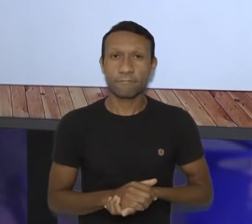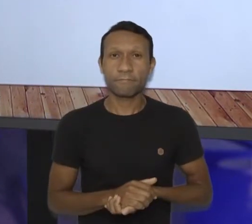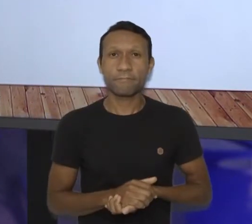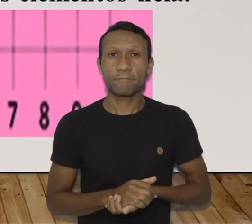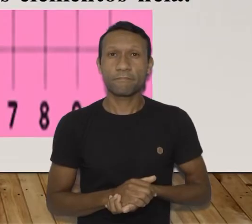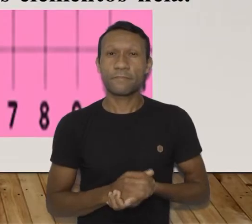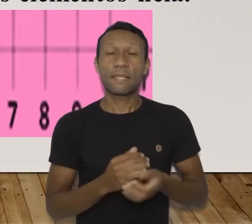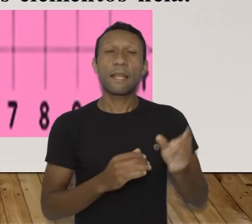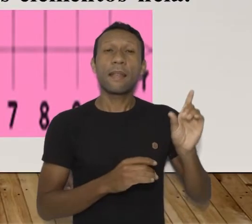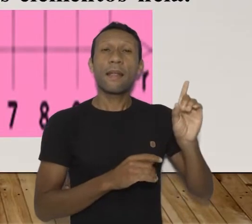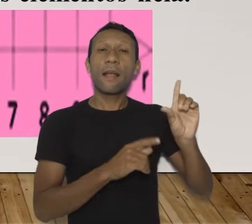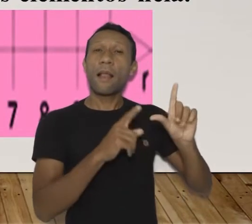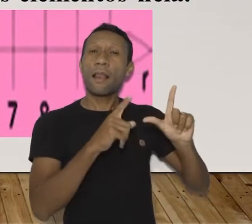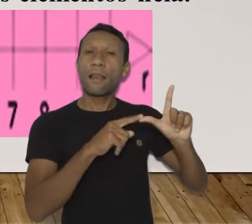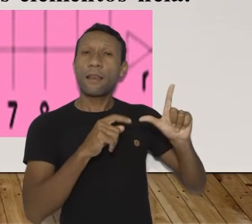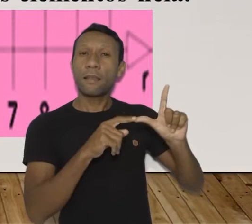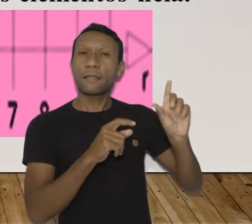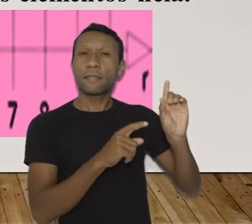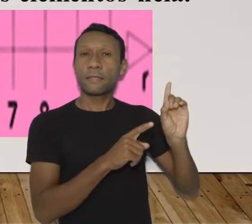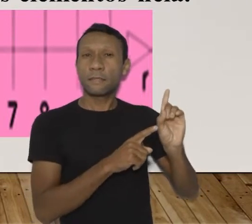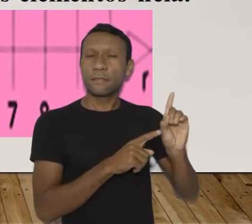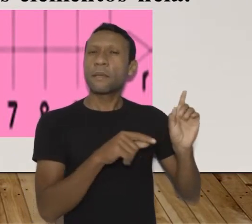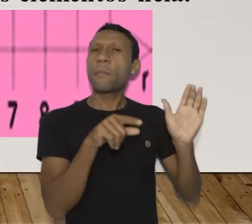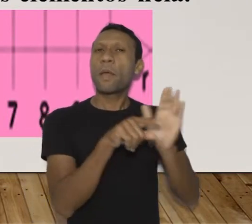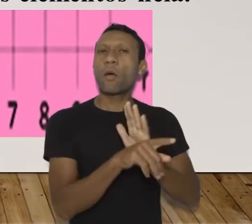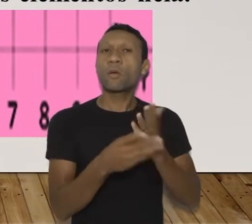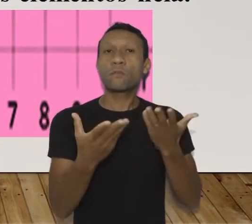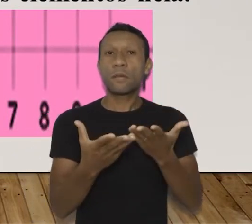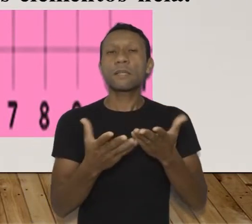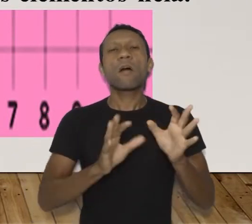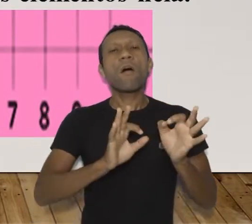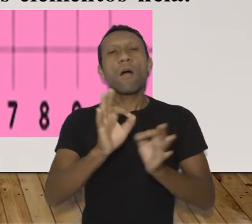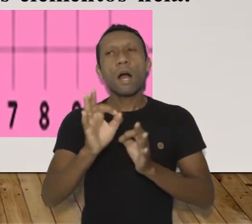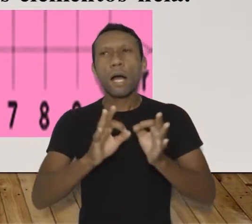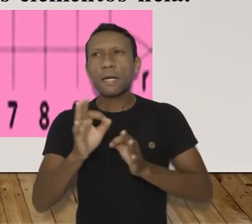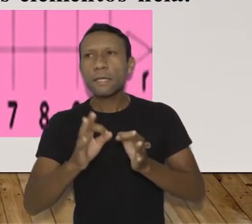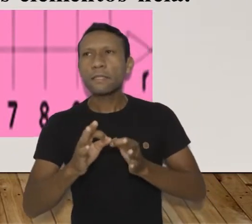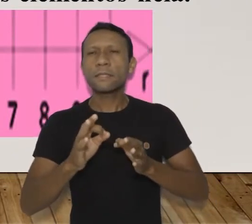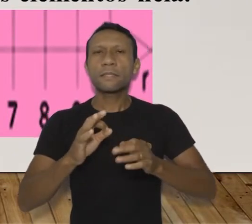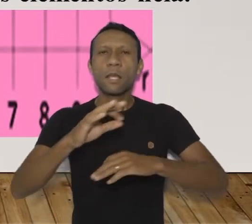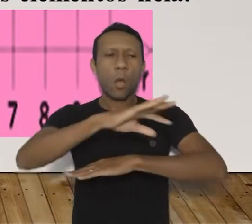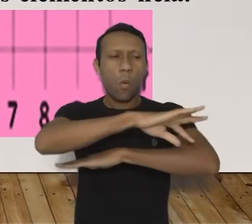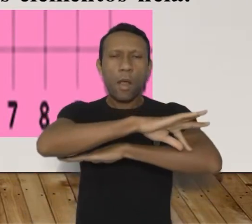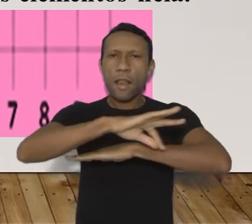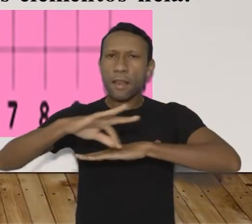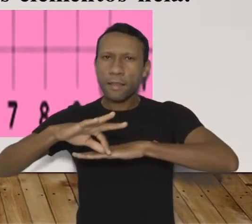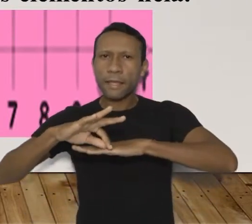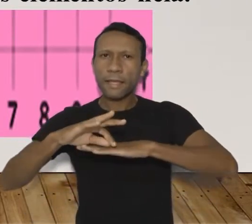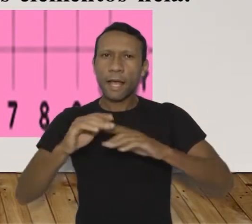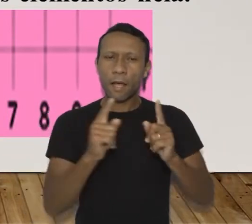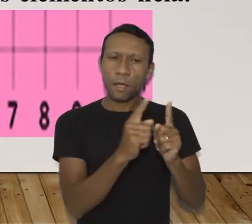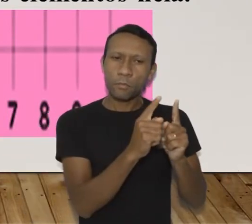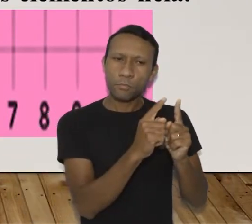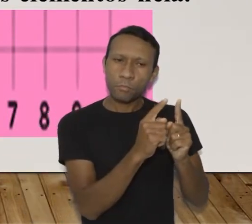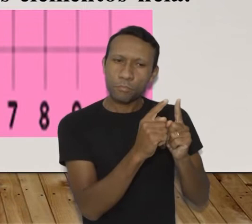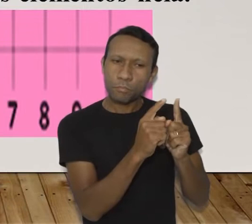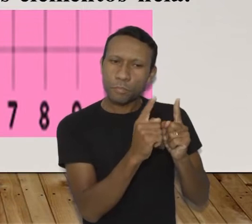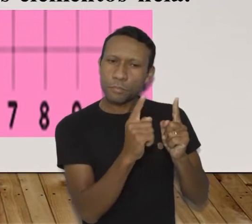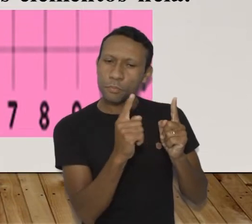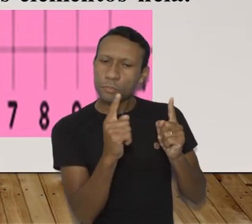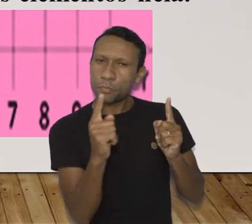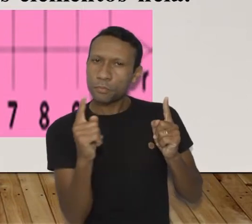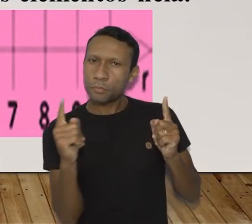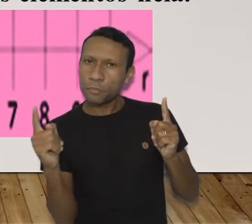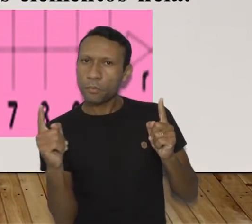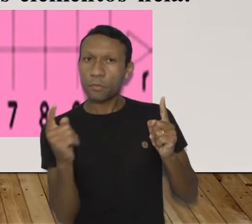E a letra D pede para construir uma reta numérica e representar esses elementos nela. Então, você tem a opção de